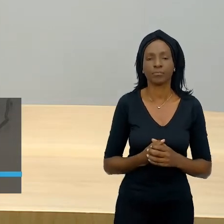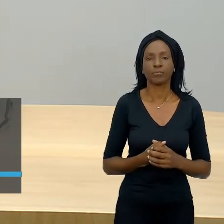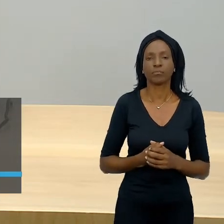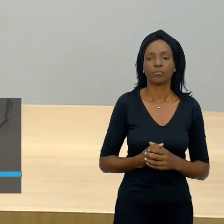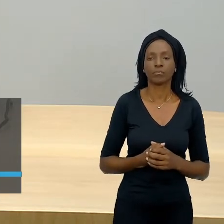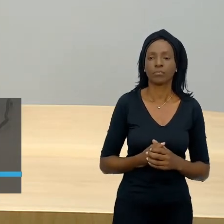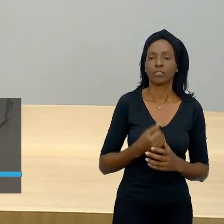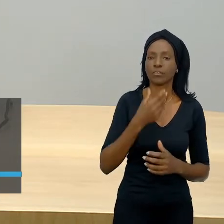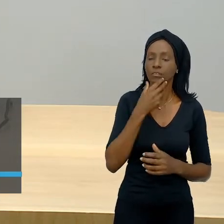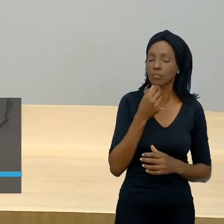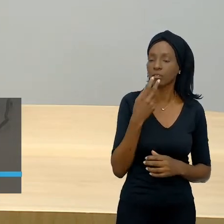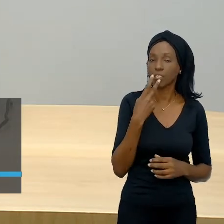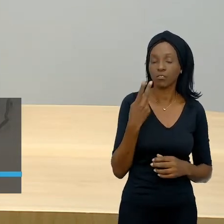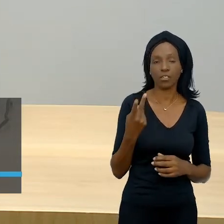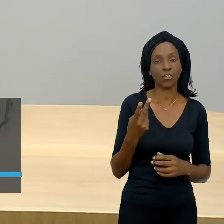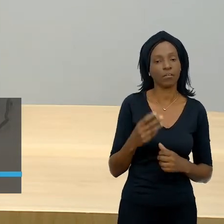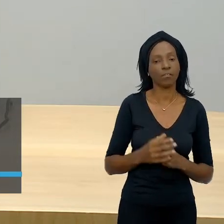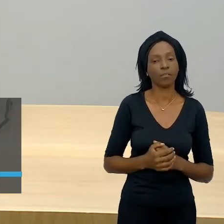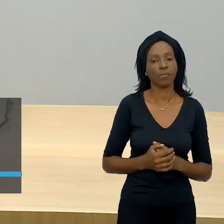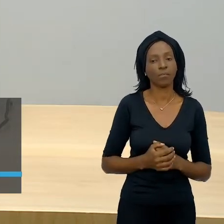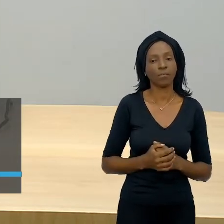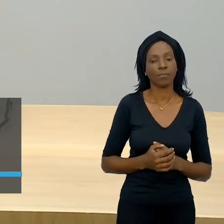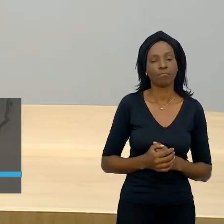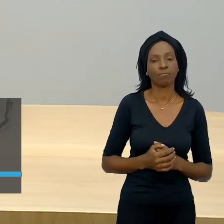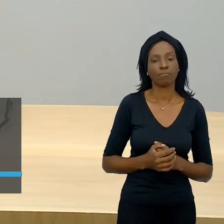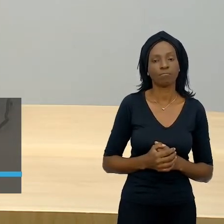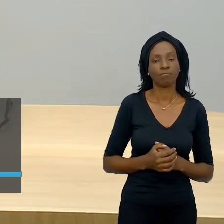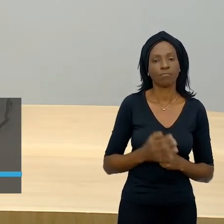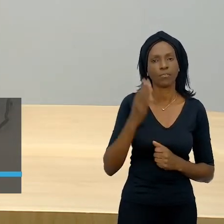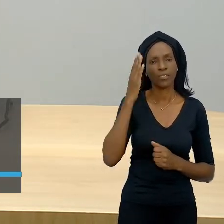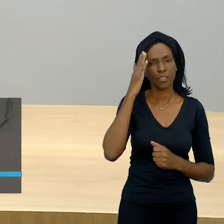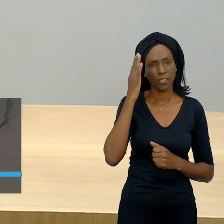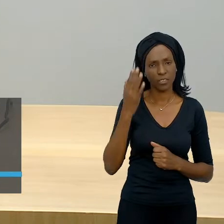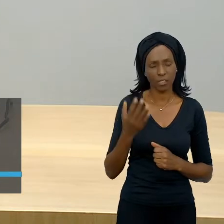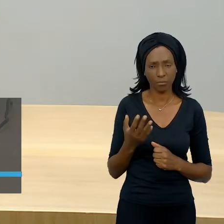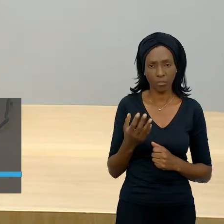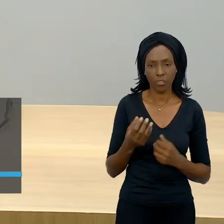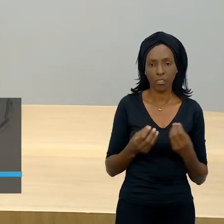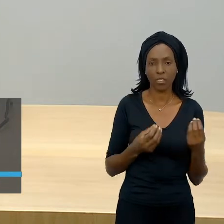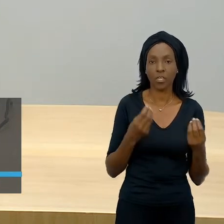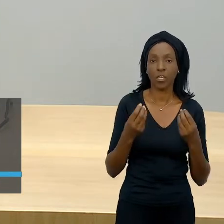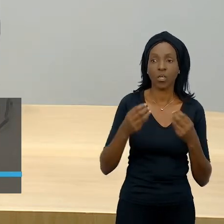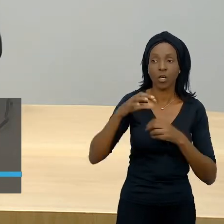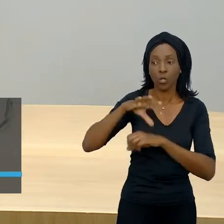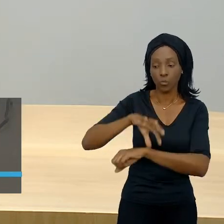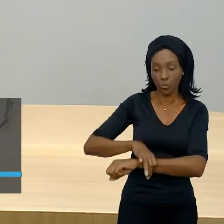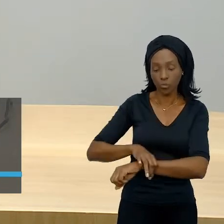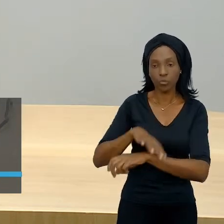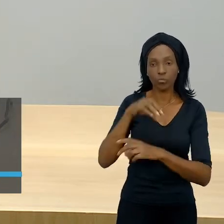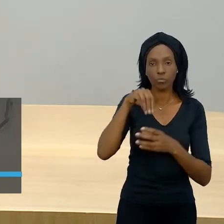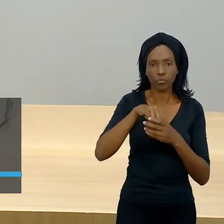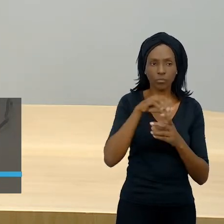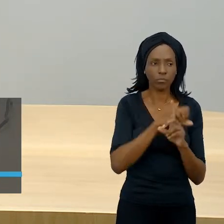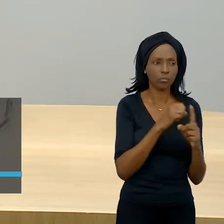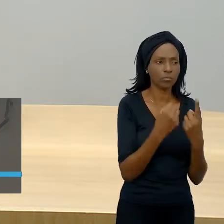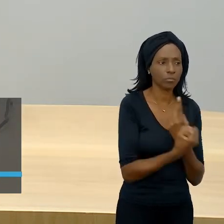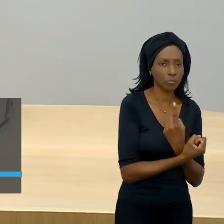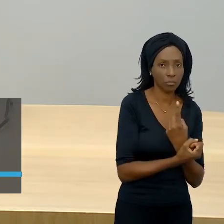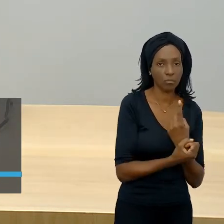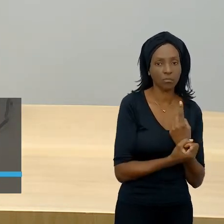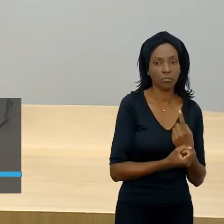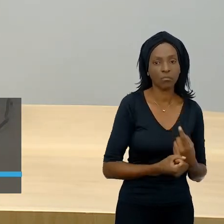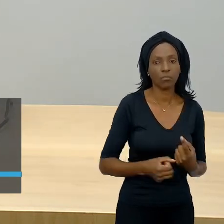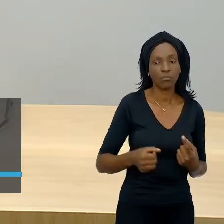Então, ele dizia assim, olha, sabe como que a gente vai lidar com a questão da segurança na sociedade? O dia que a